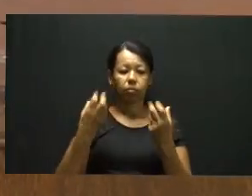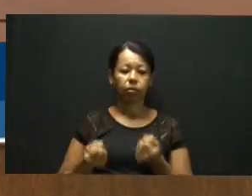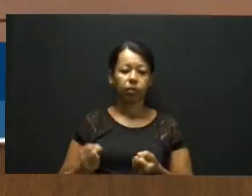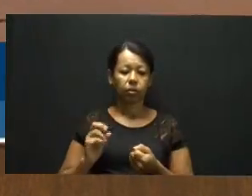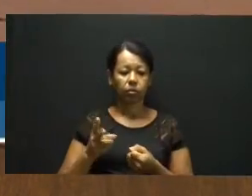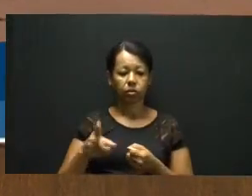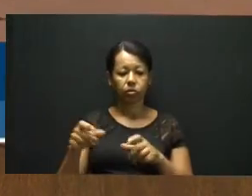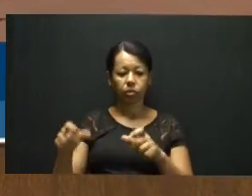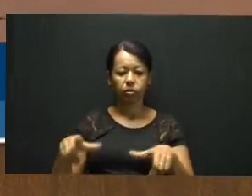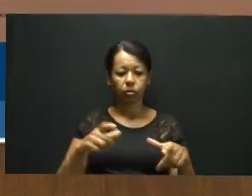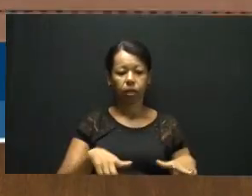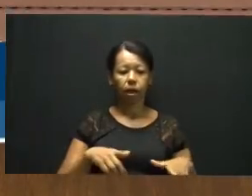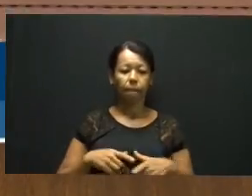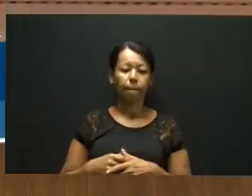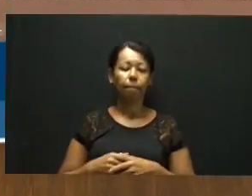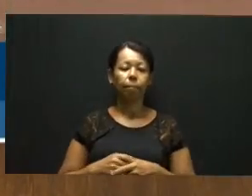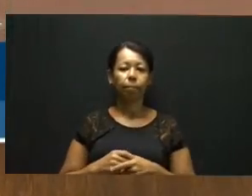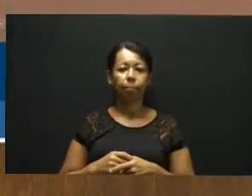aprovação, continua com os compras.